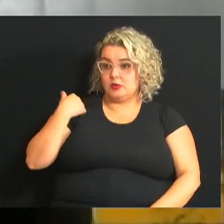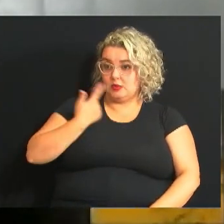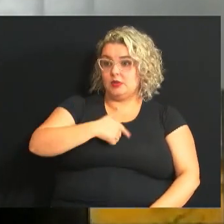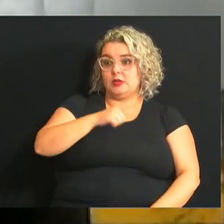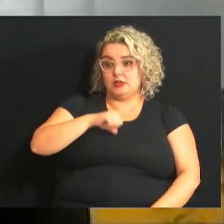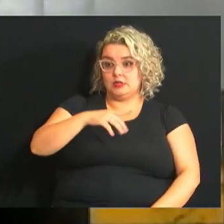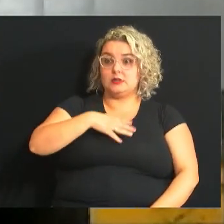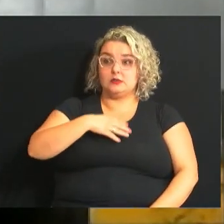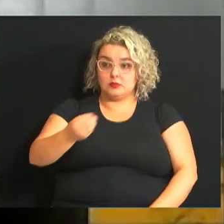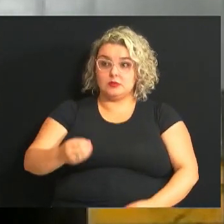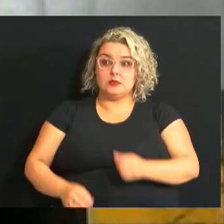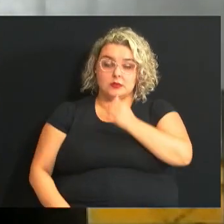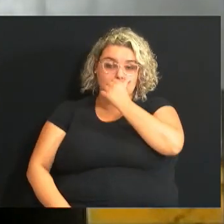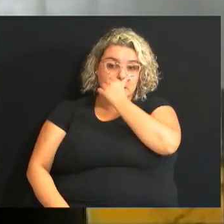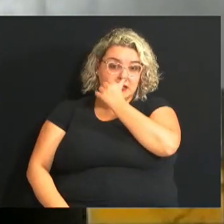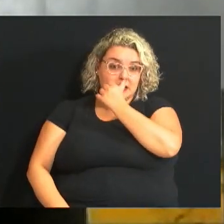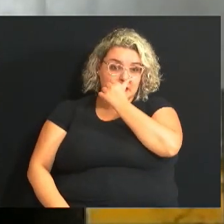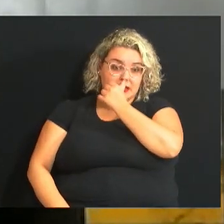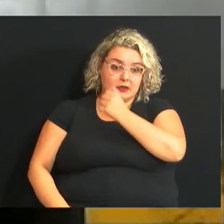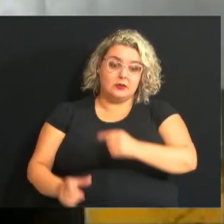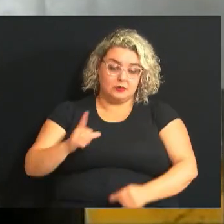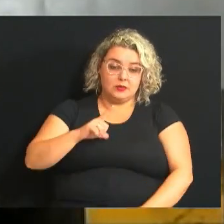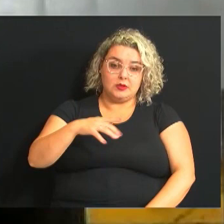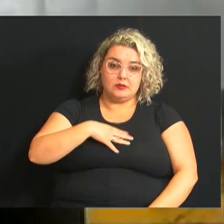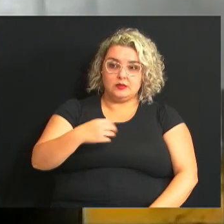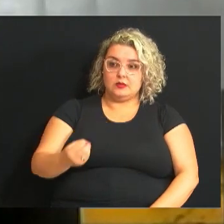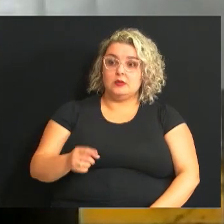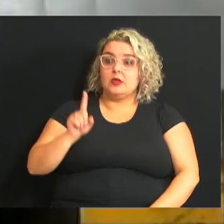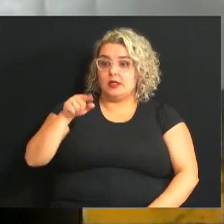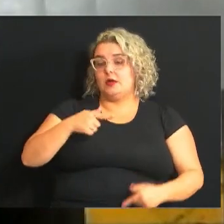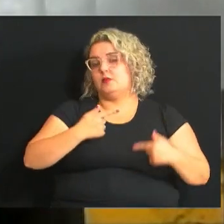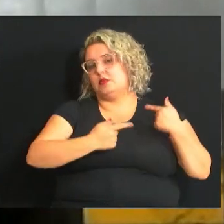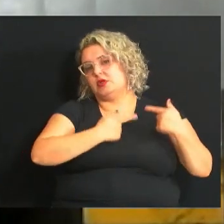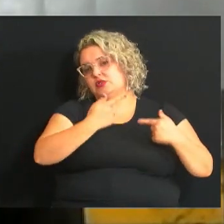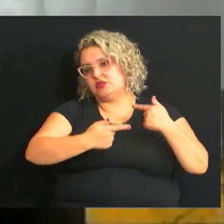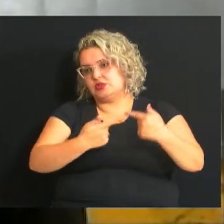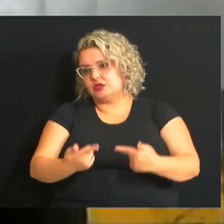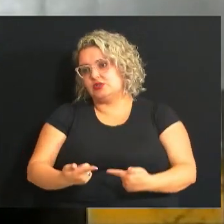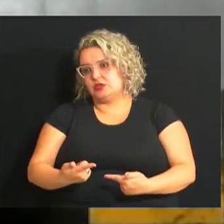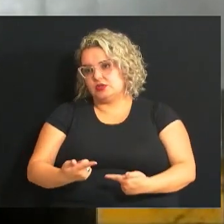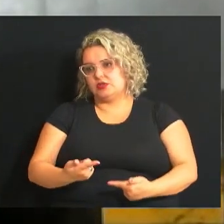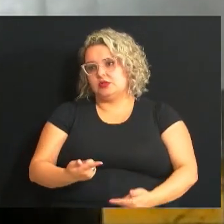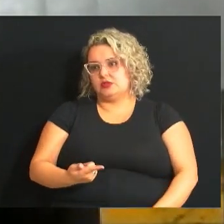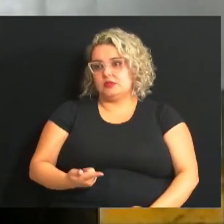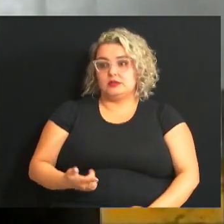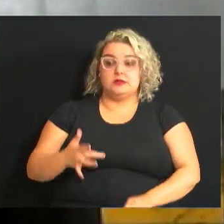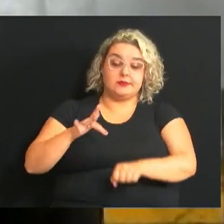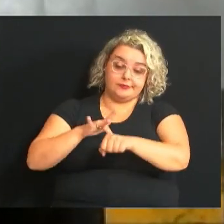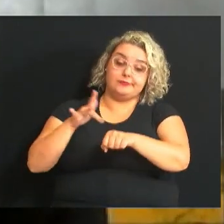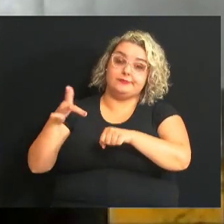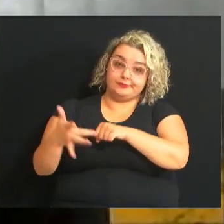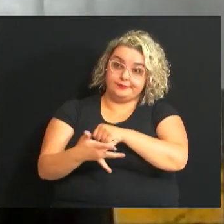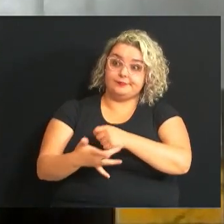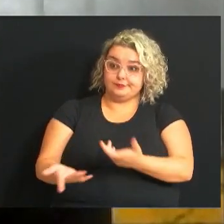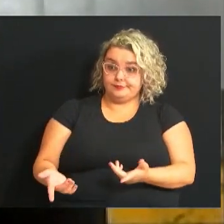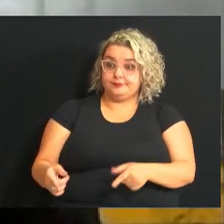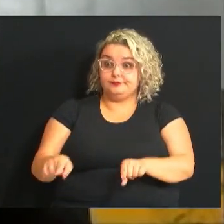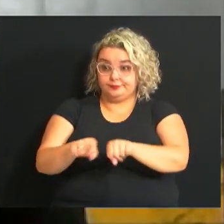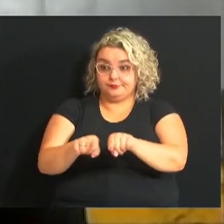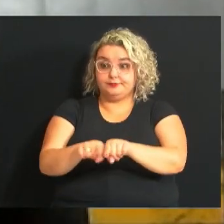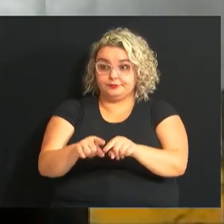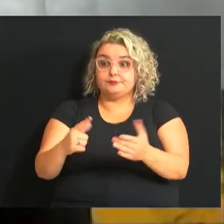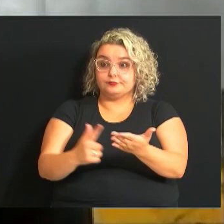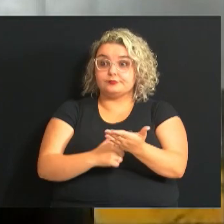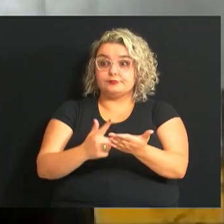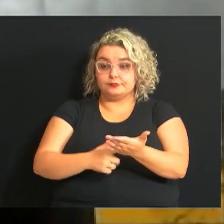filho, e de fato é uma geração que vive a vida das mídias sociais, né? Inclusive no livro fala muito